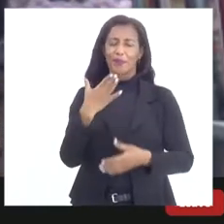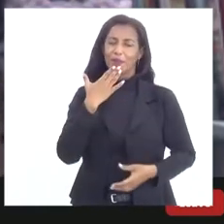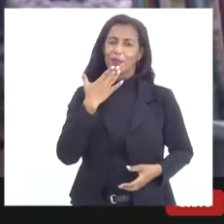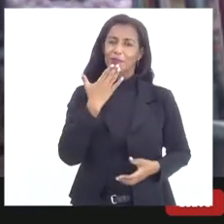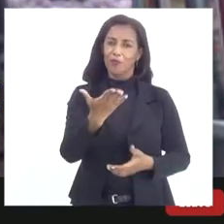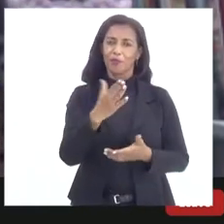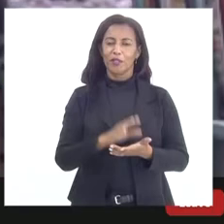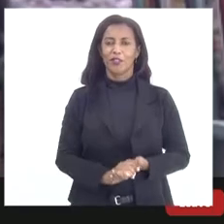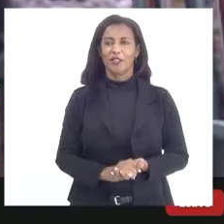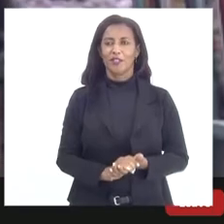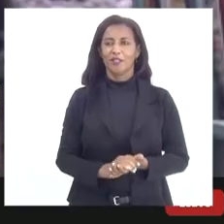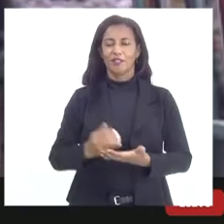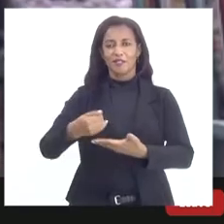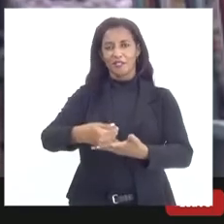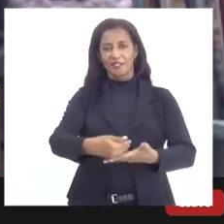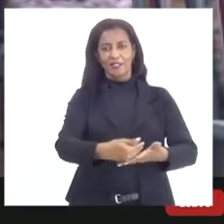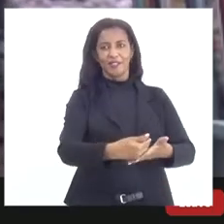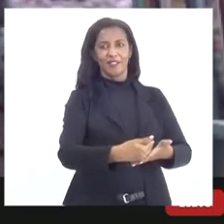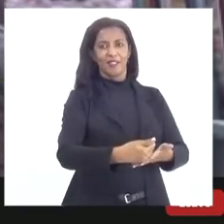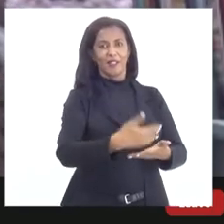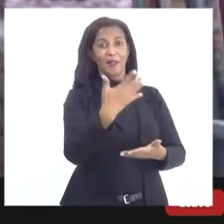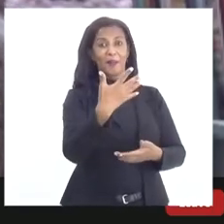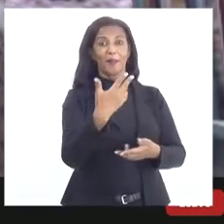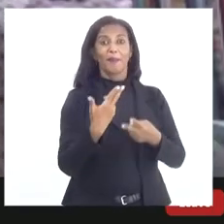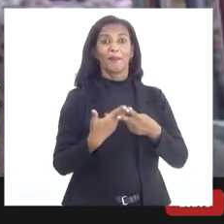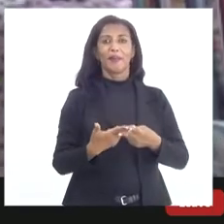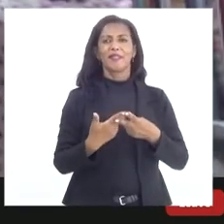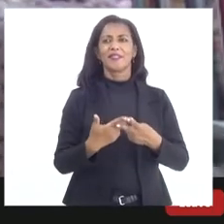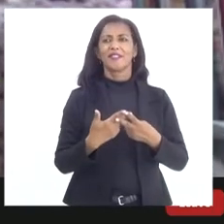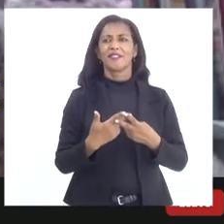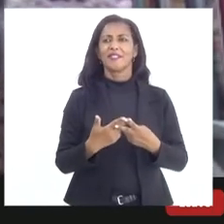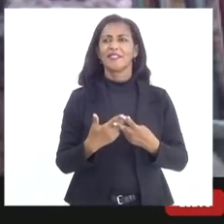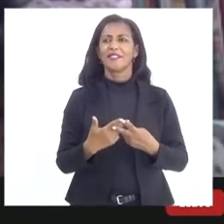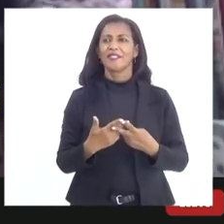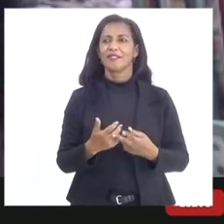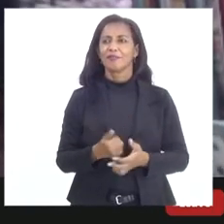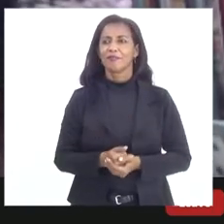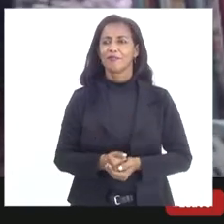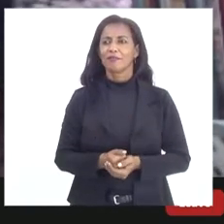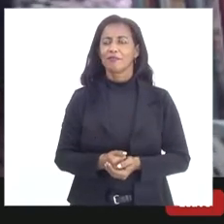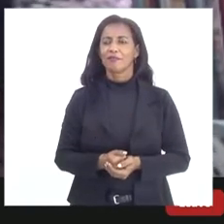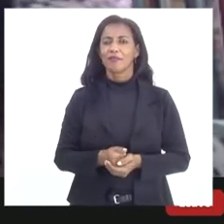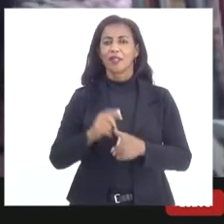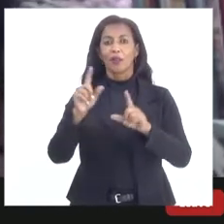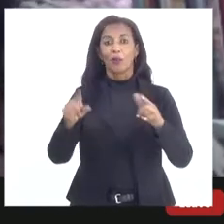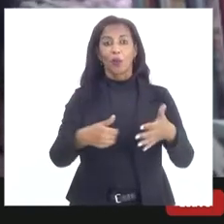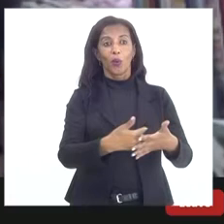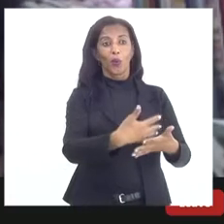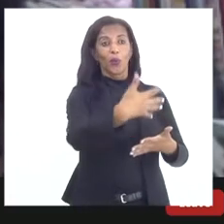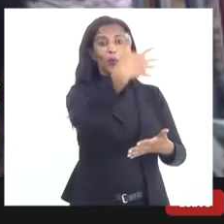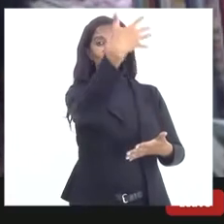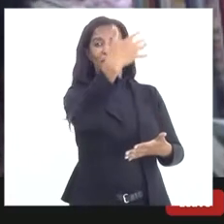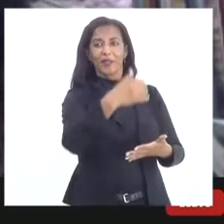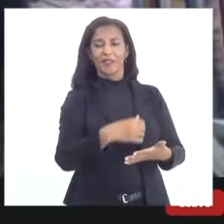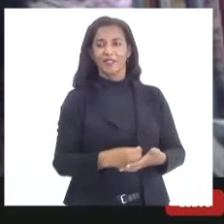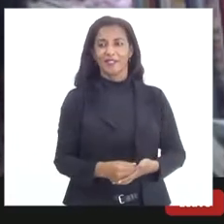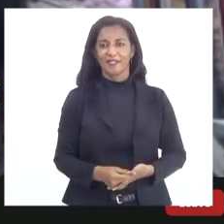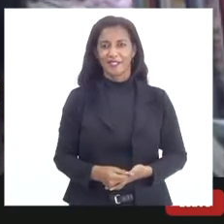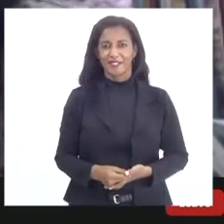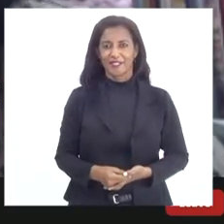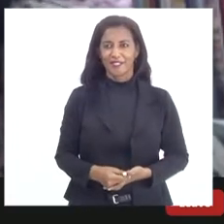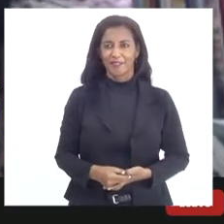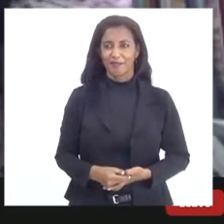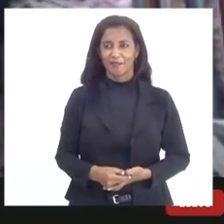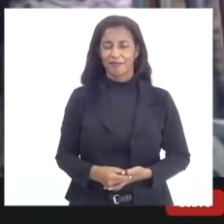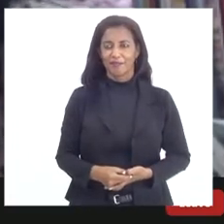para passar um pouquinho de paciência e passar uma apresentação, vou tentar não errar, que